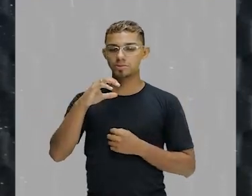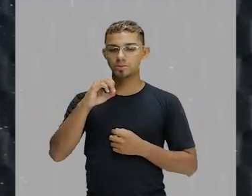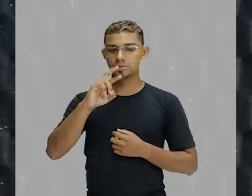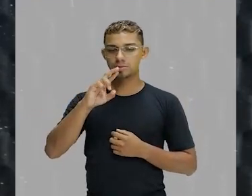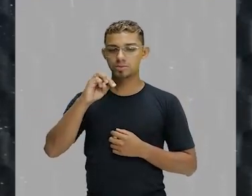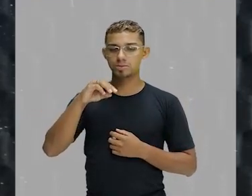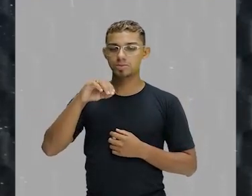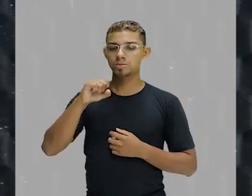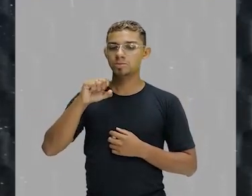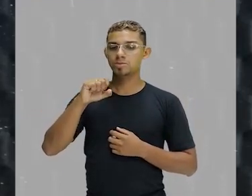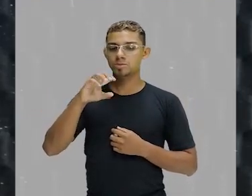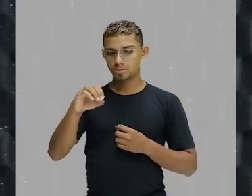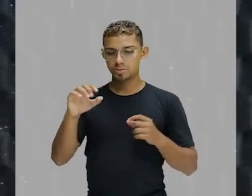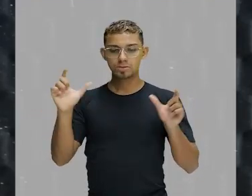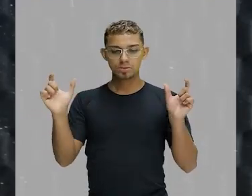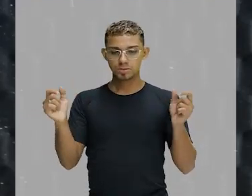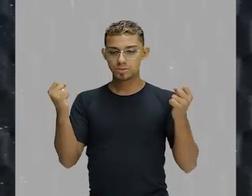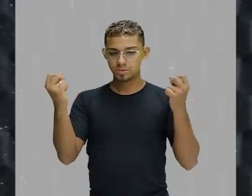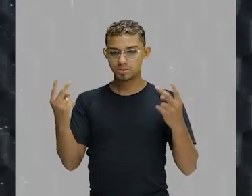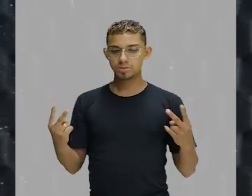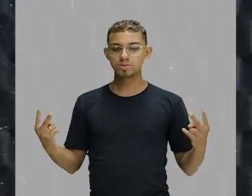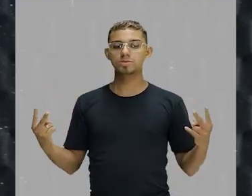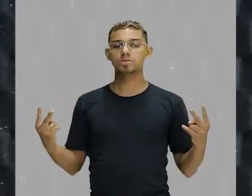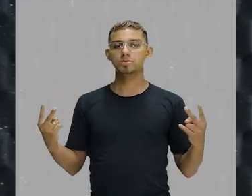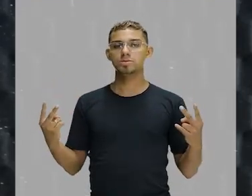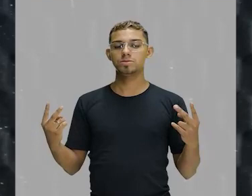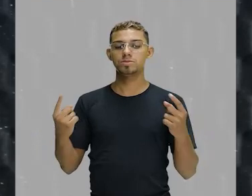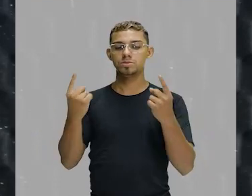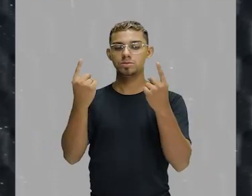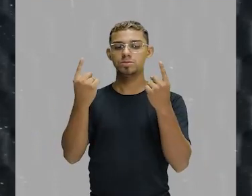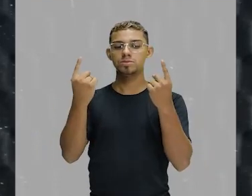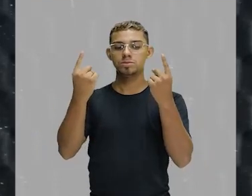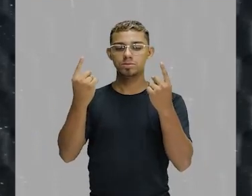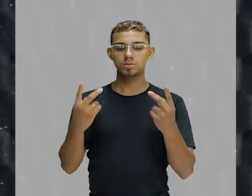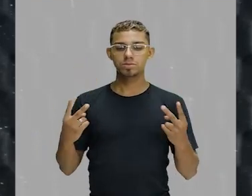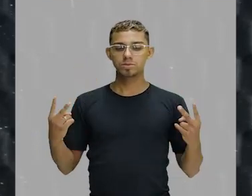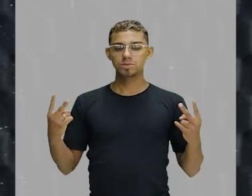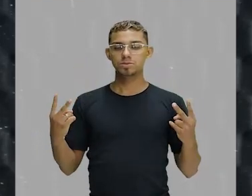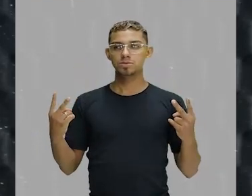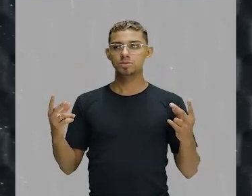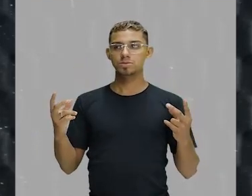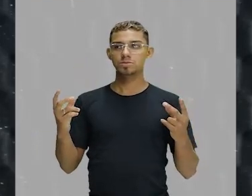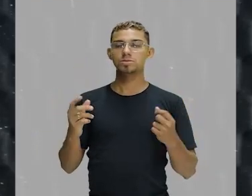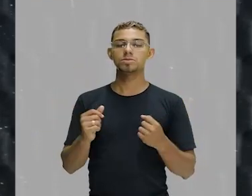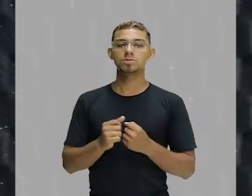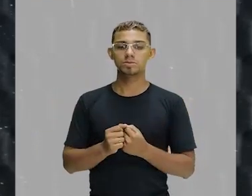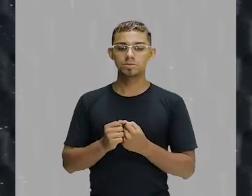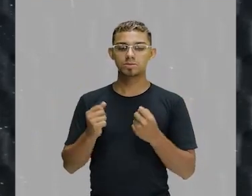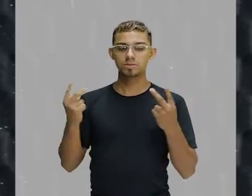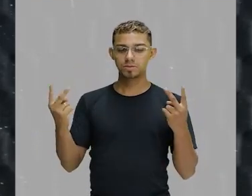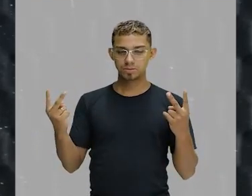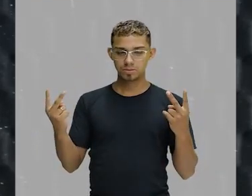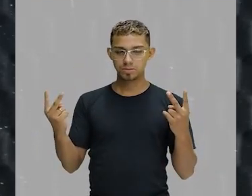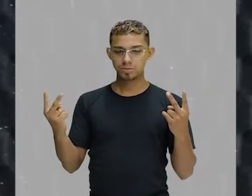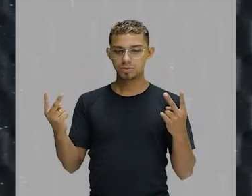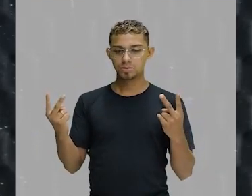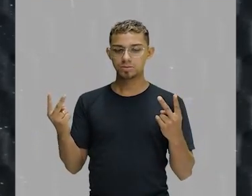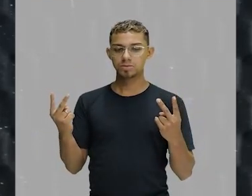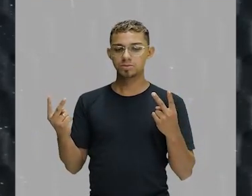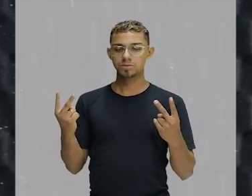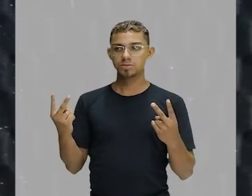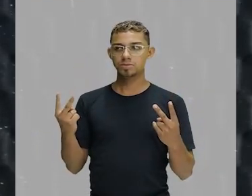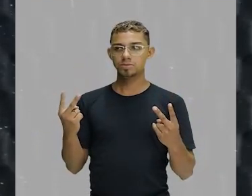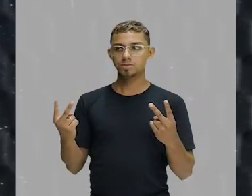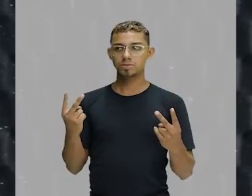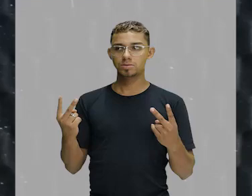seja, reduziu pela metade. E quando essas duas aqui se dividem, elas vão se dividir cada uma